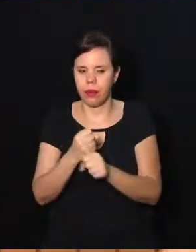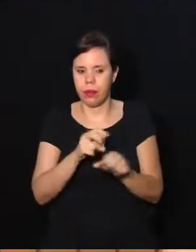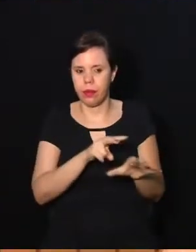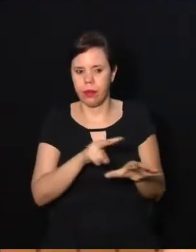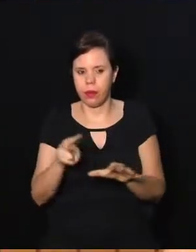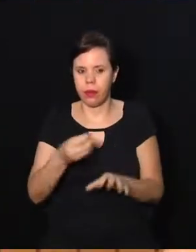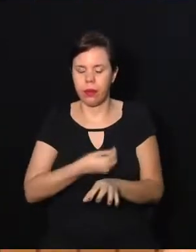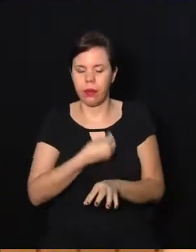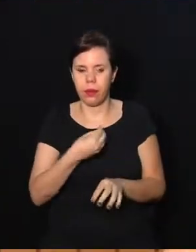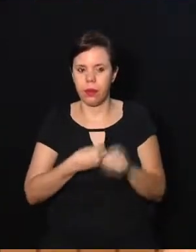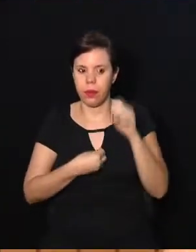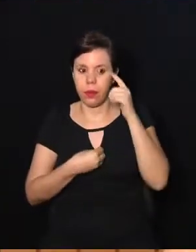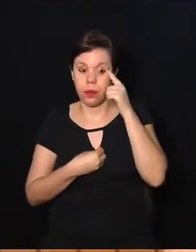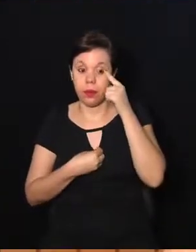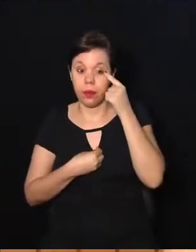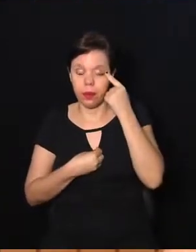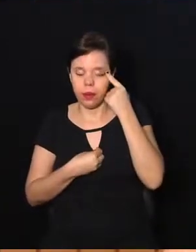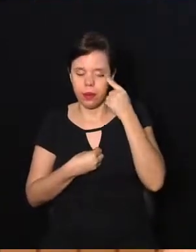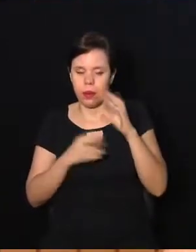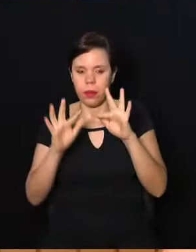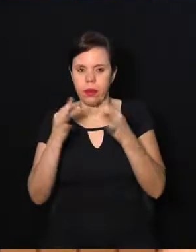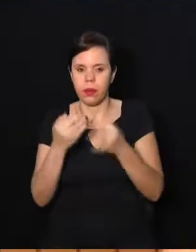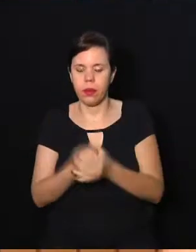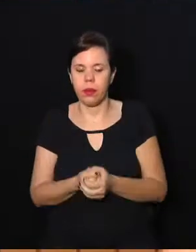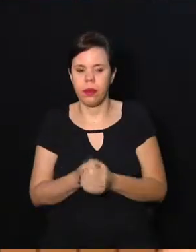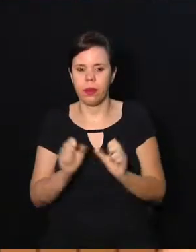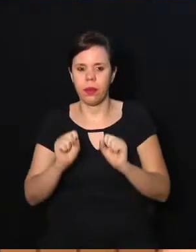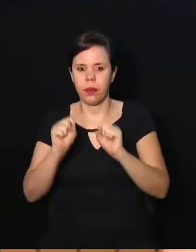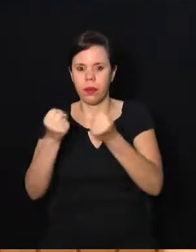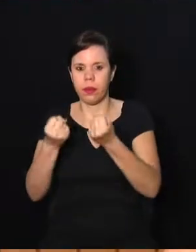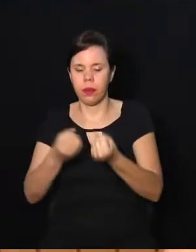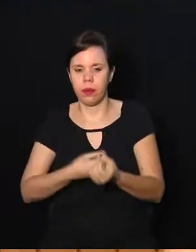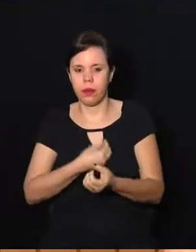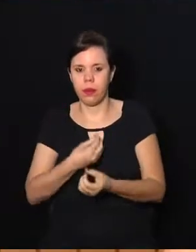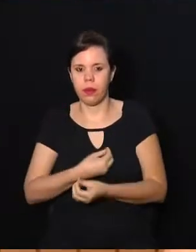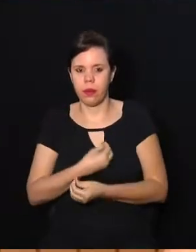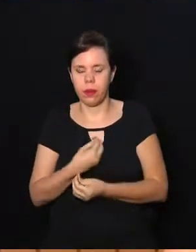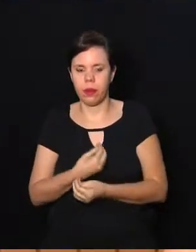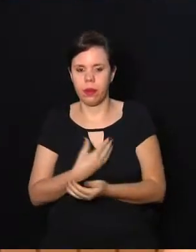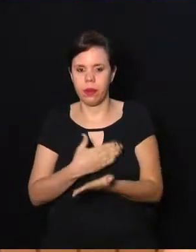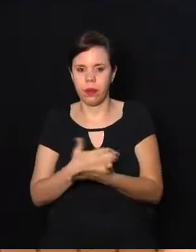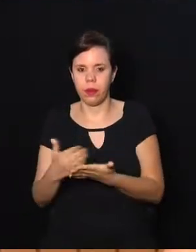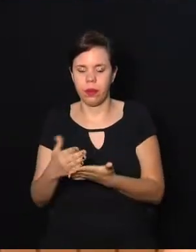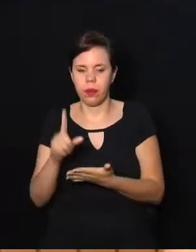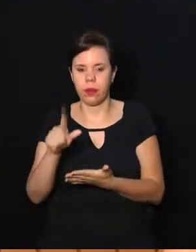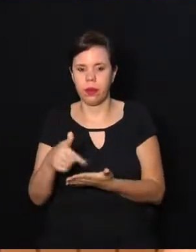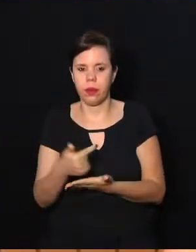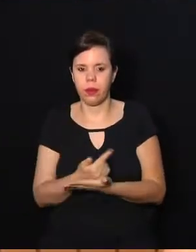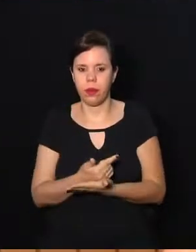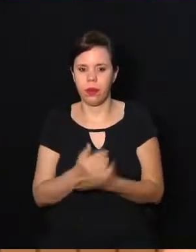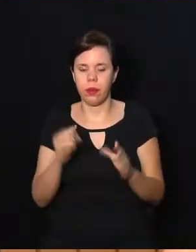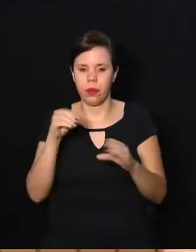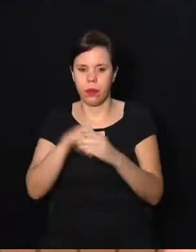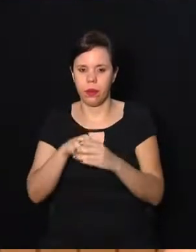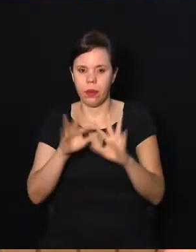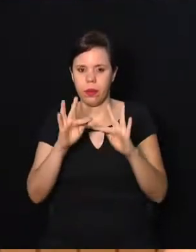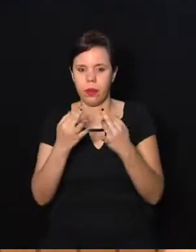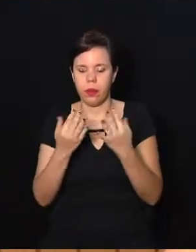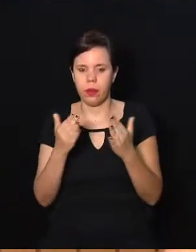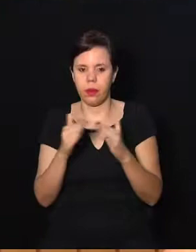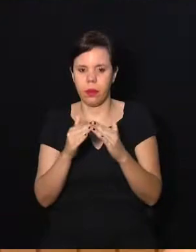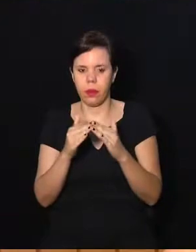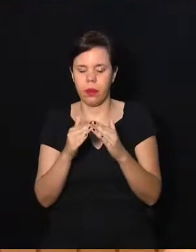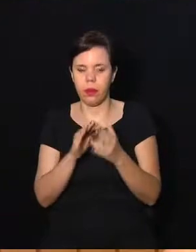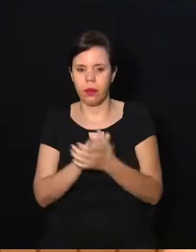da Vida, em família, defendemos a vida. Começa daí, começa em casa. É o